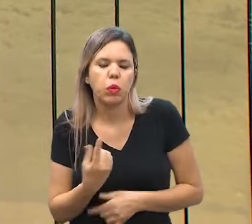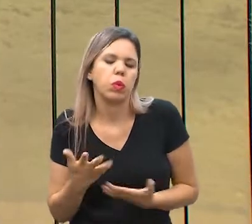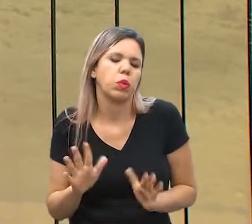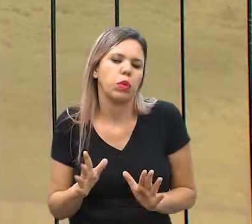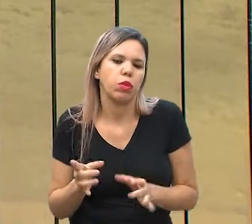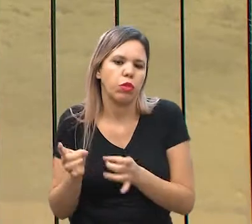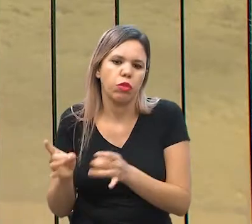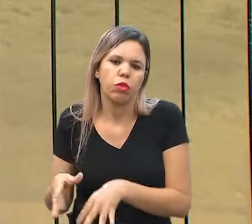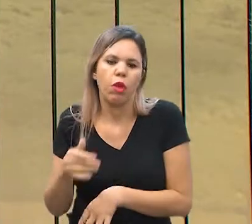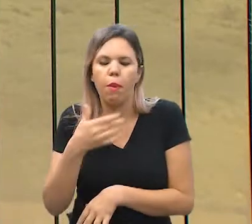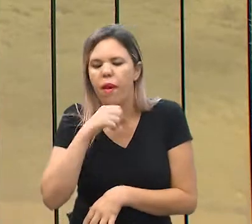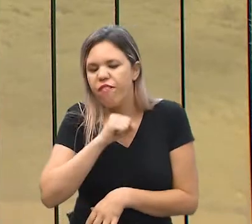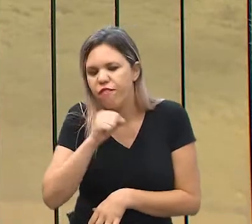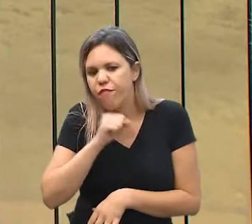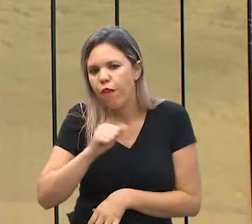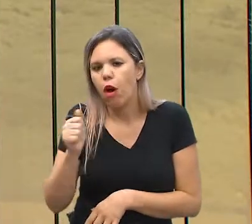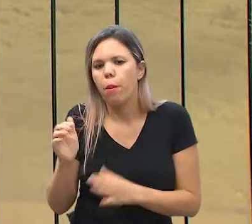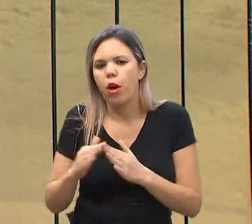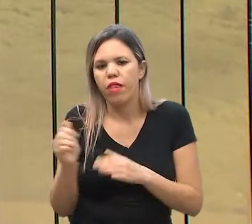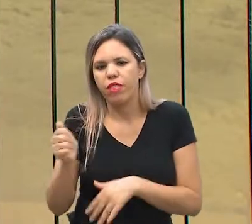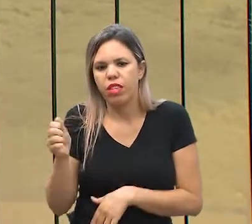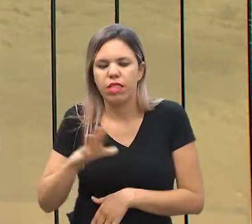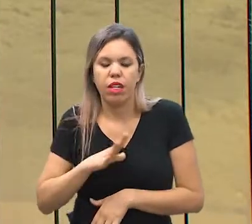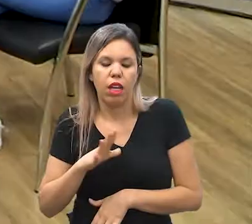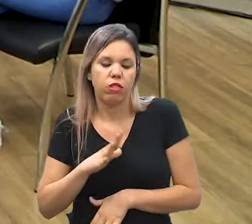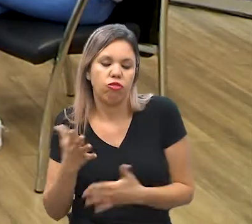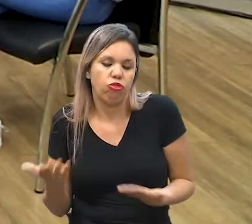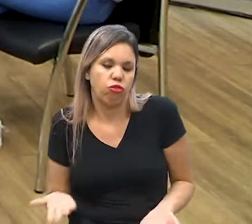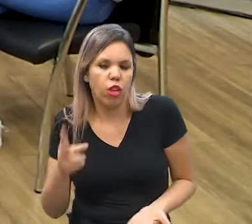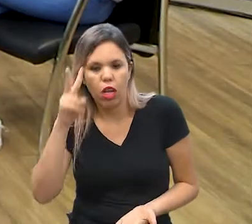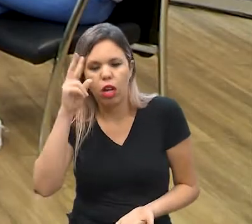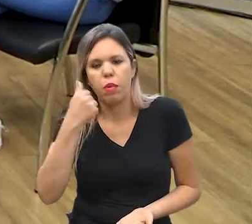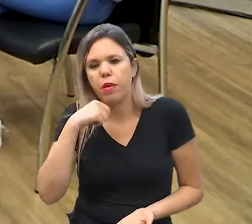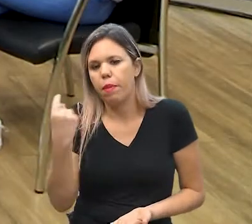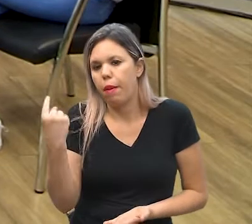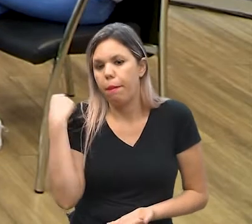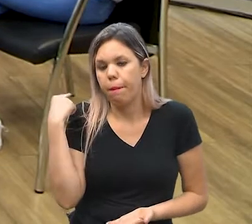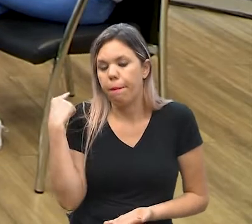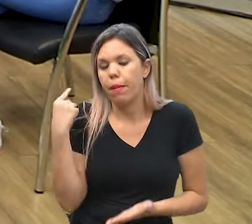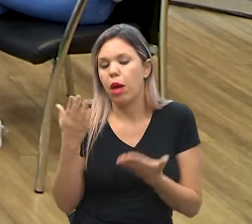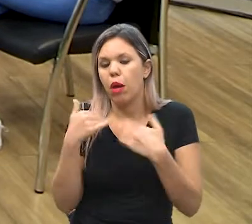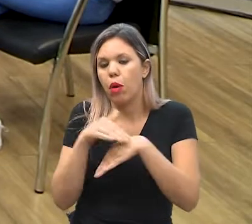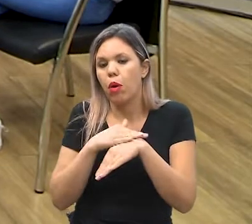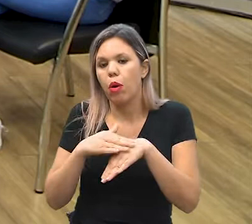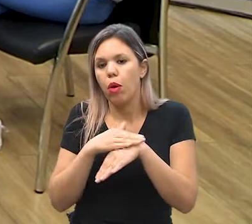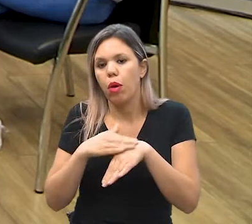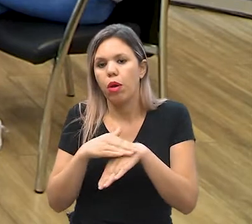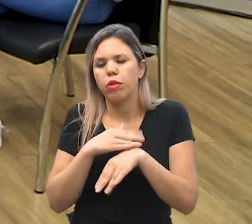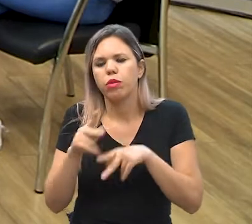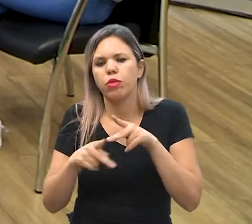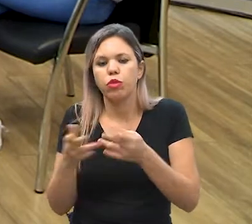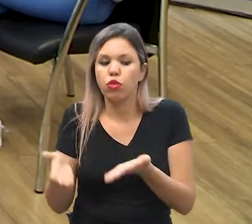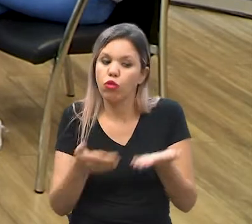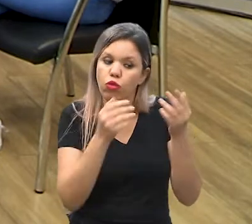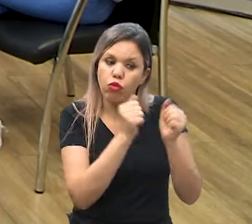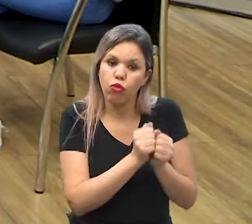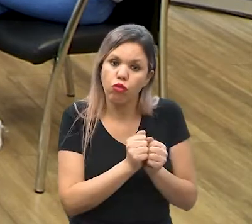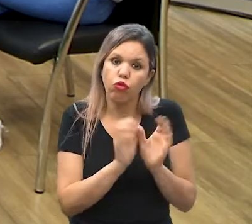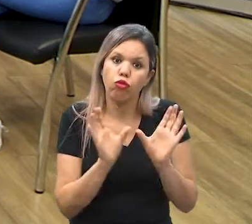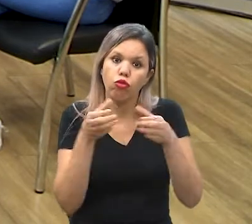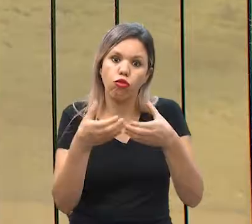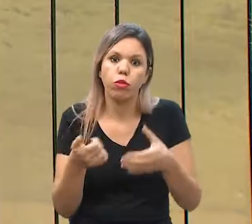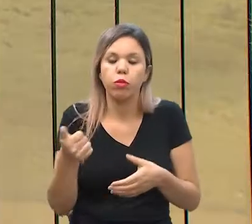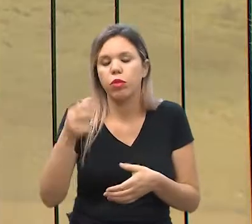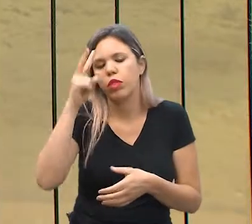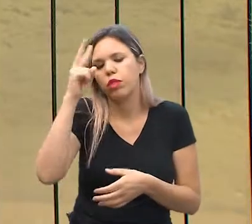minha avó de Araraquara, então não tinha também como fazer isso. Eu lembro da minha mãe conversando com o professor justamente para eu poder ir junto nesse congresso.